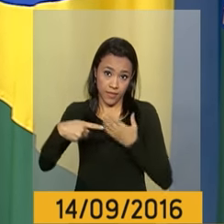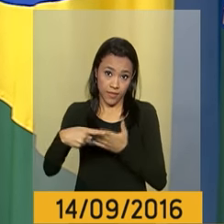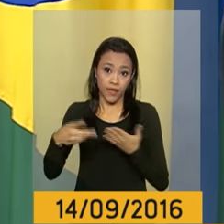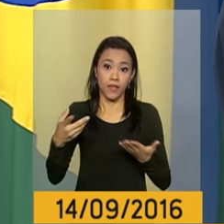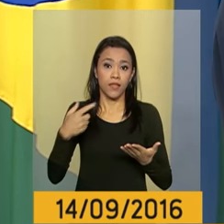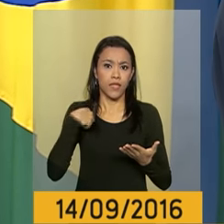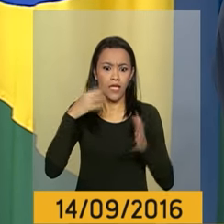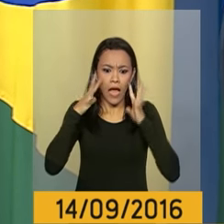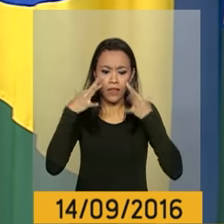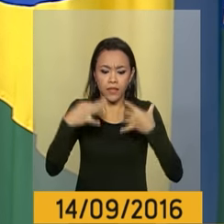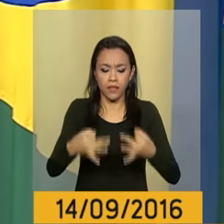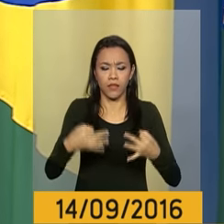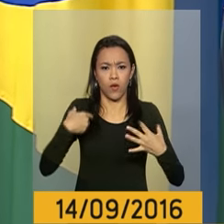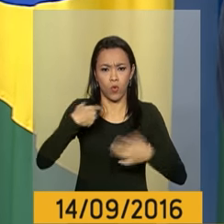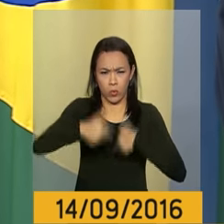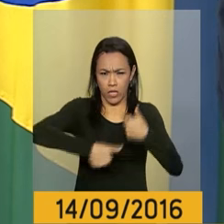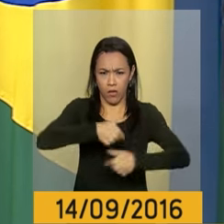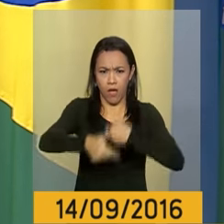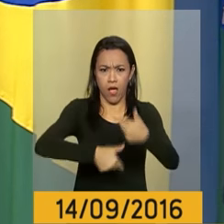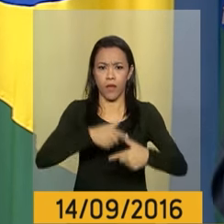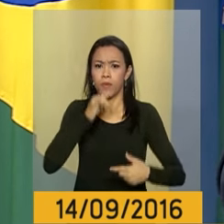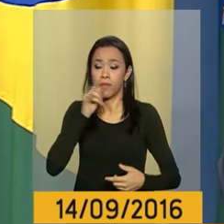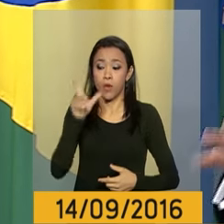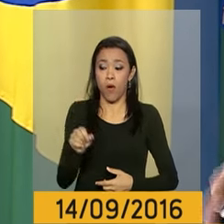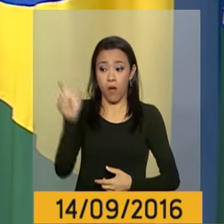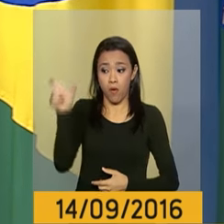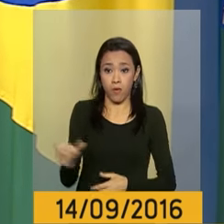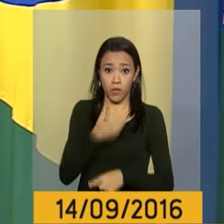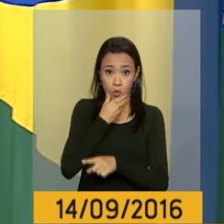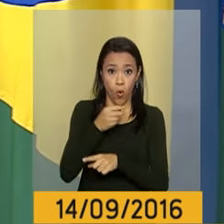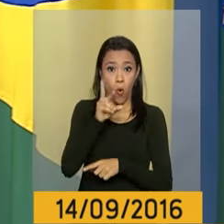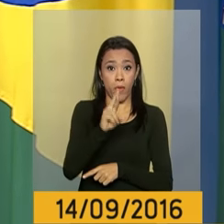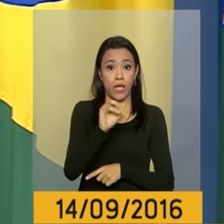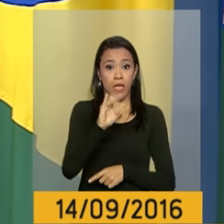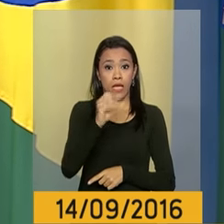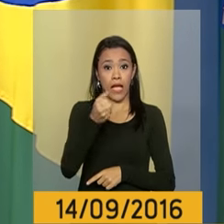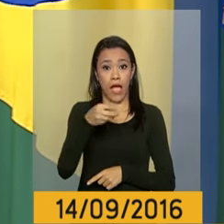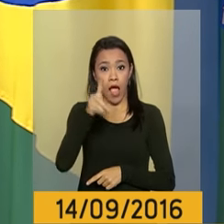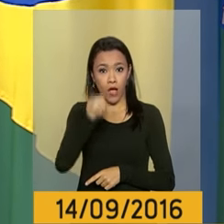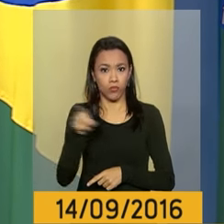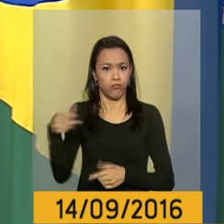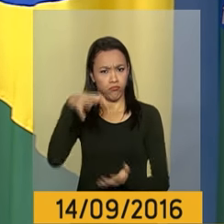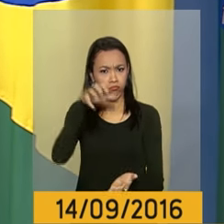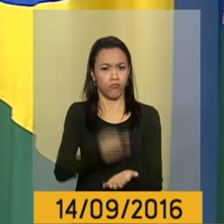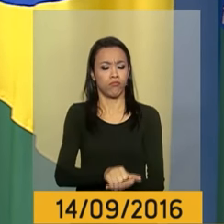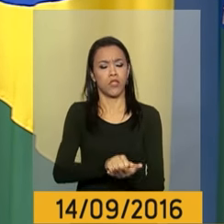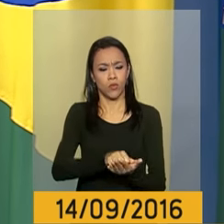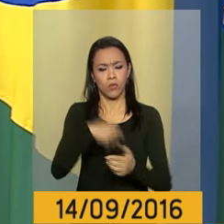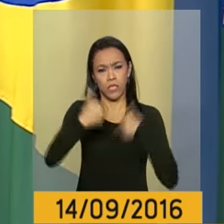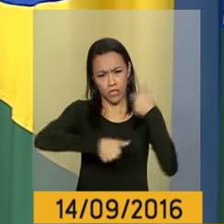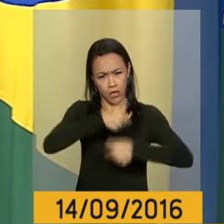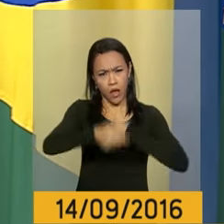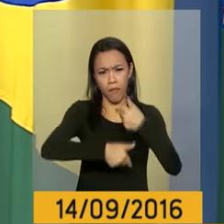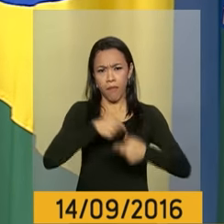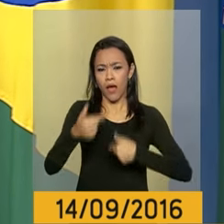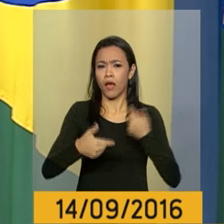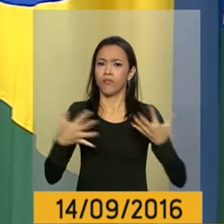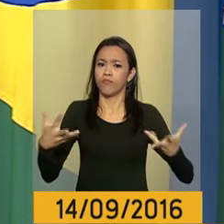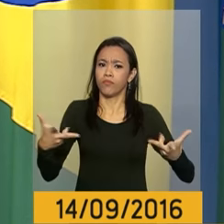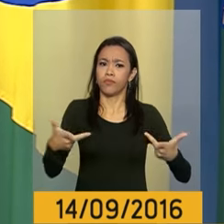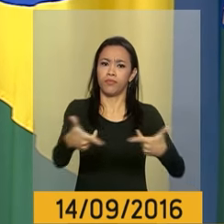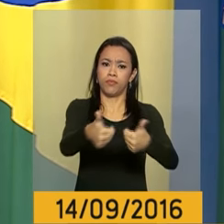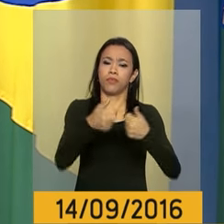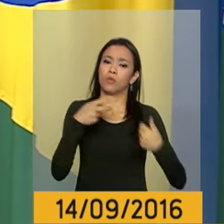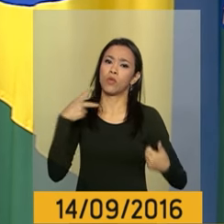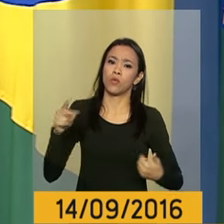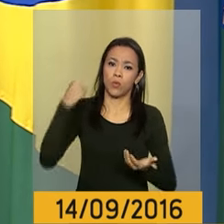interinidade. O bom brasileiro é aquele que chega, como o Ricardo, e todos os ministros chegam ao cargo e exercem na sua plenitude as